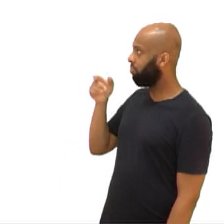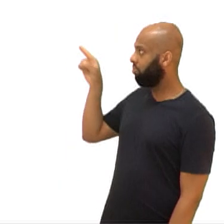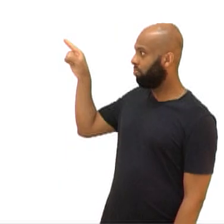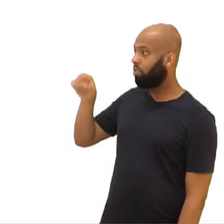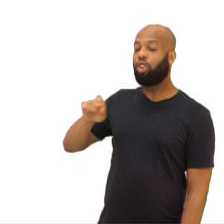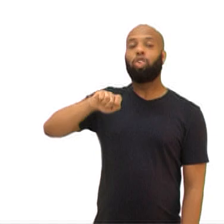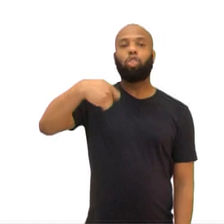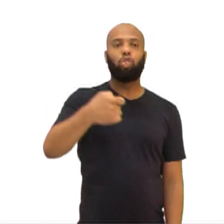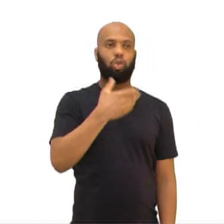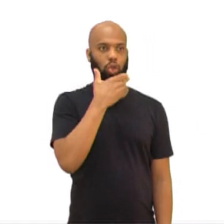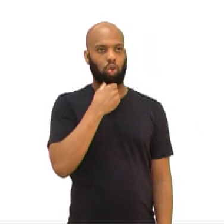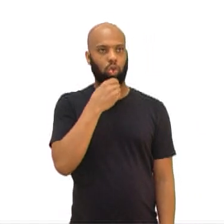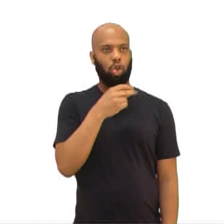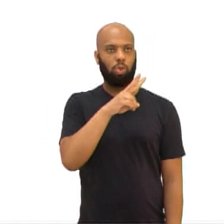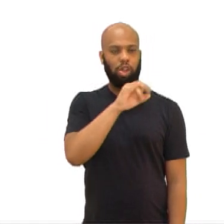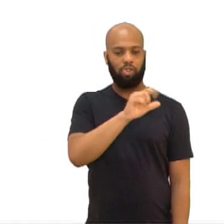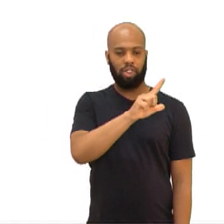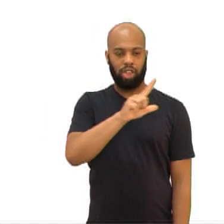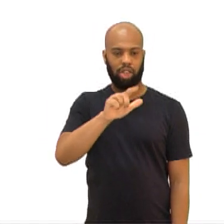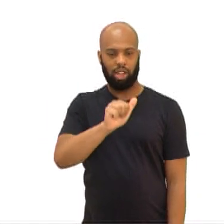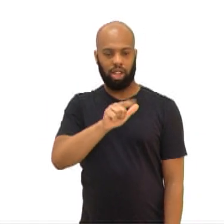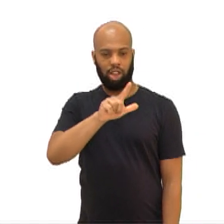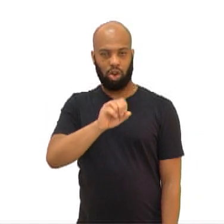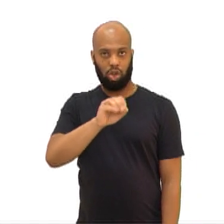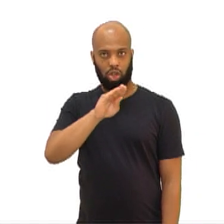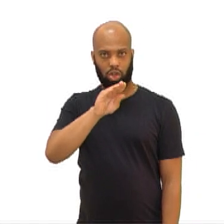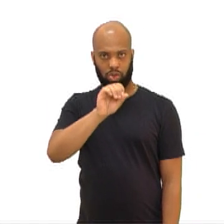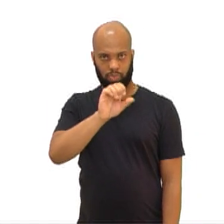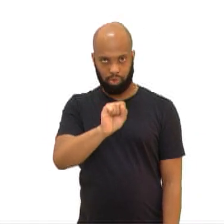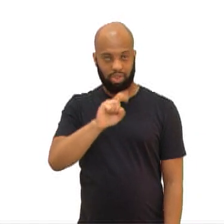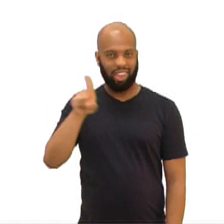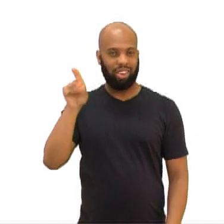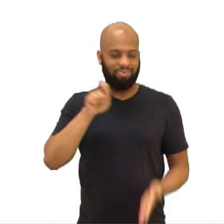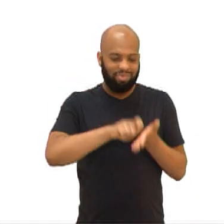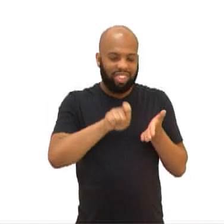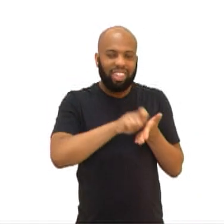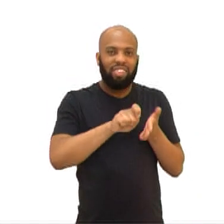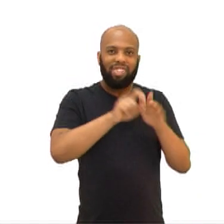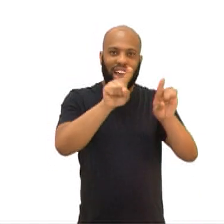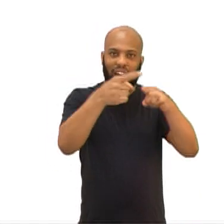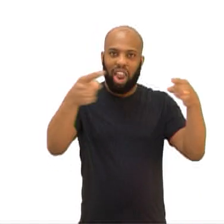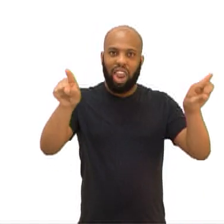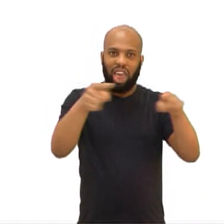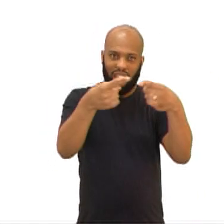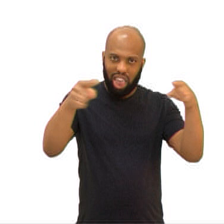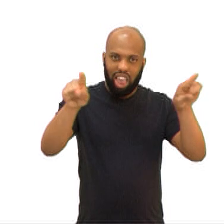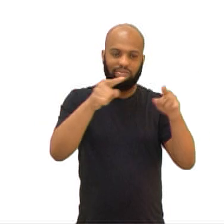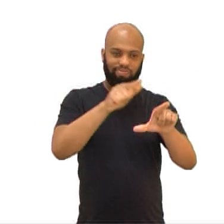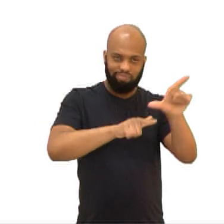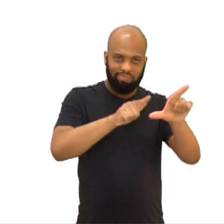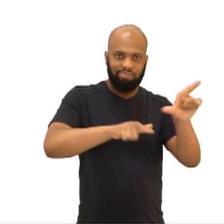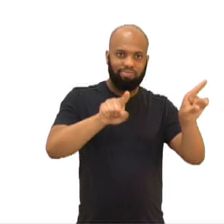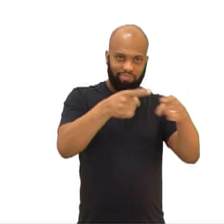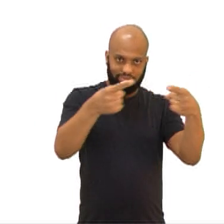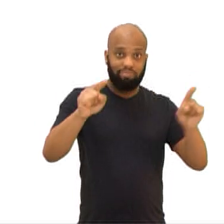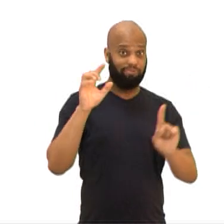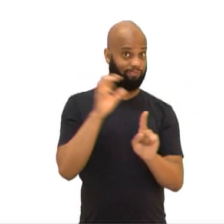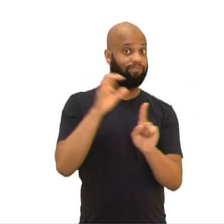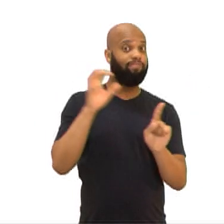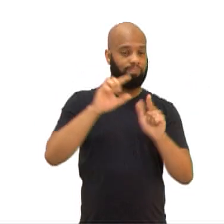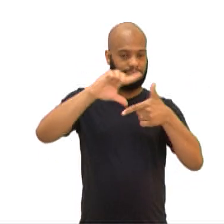A gente vai falar um pouquinho nesse final da aula sobre o Heitor Villa-Lobos, o compositor e o músico mais influente do